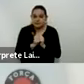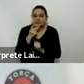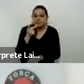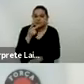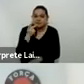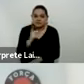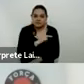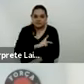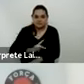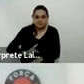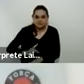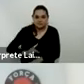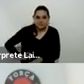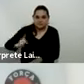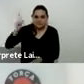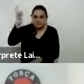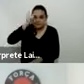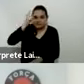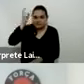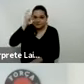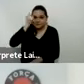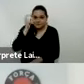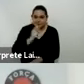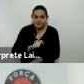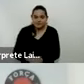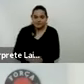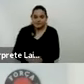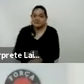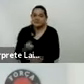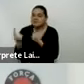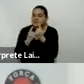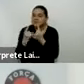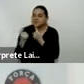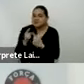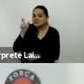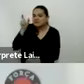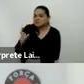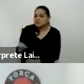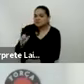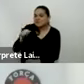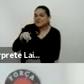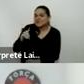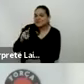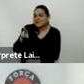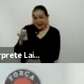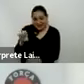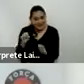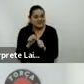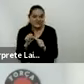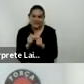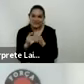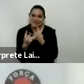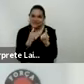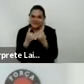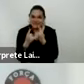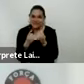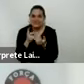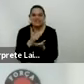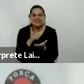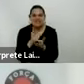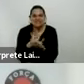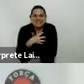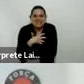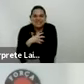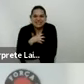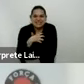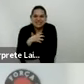Butka, entrevistado aqui pelo nosso colega André. Sim, sempre sentimos saudades do André aqui na nossa